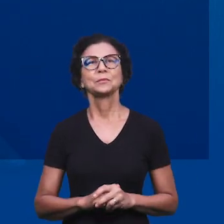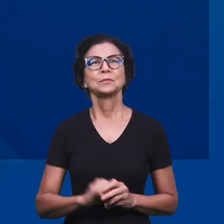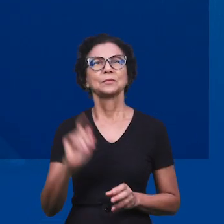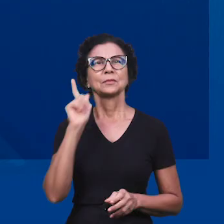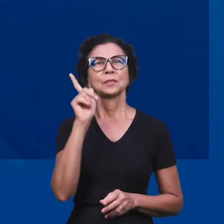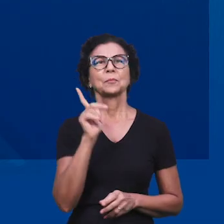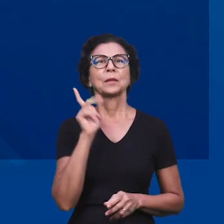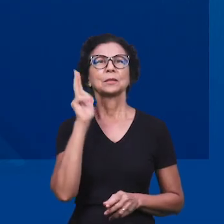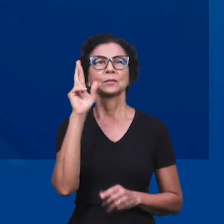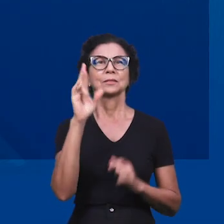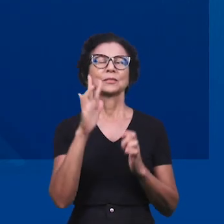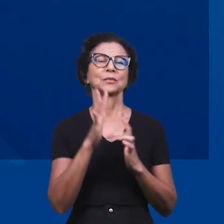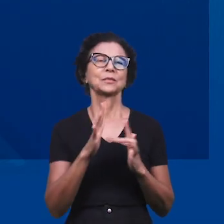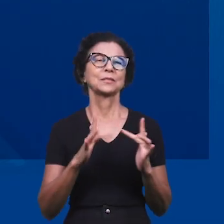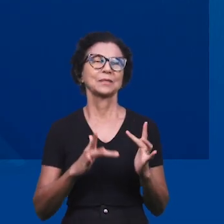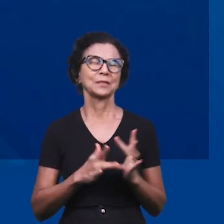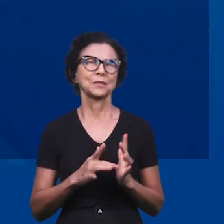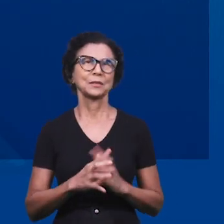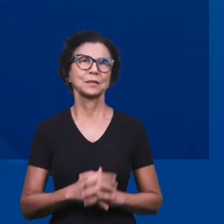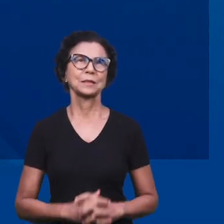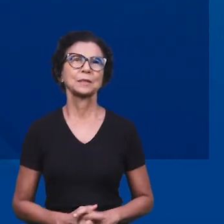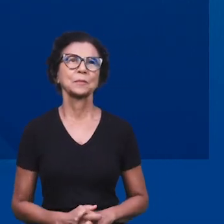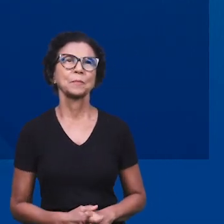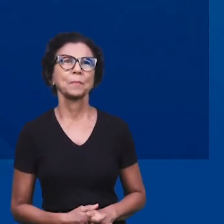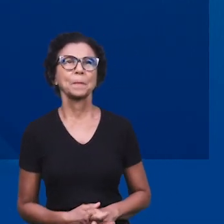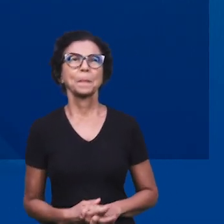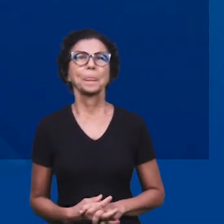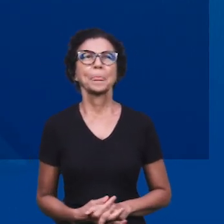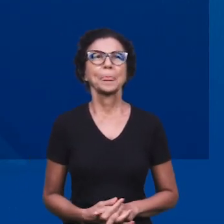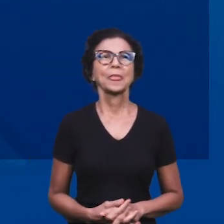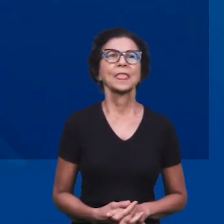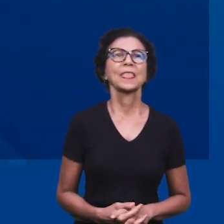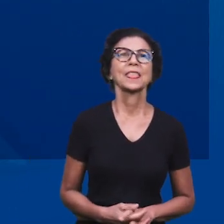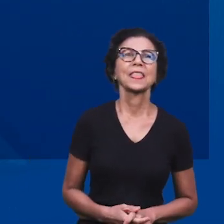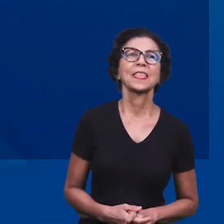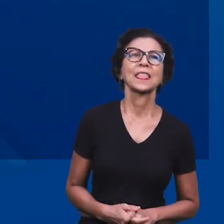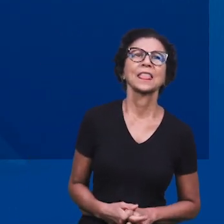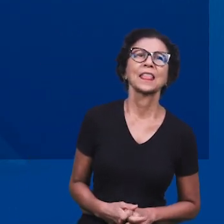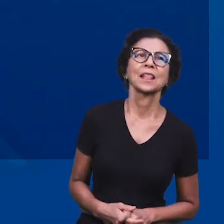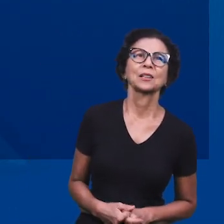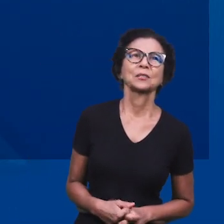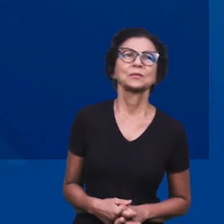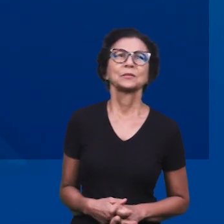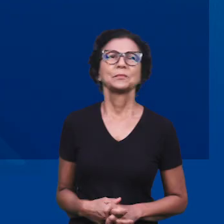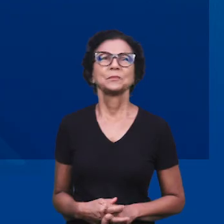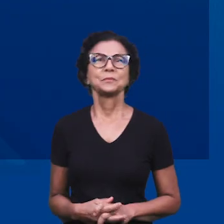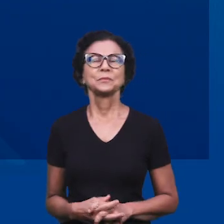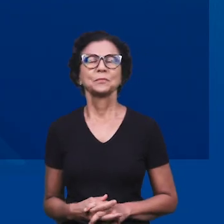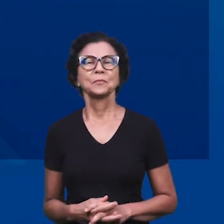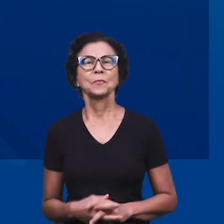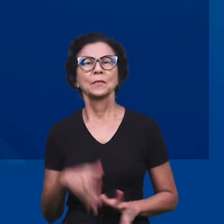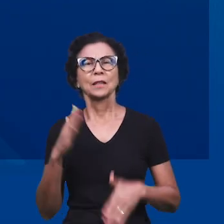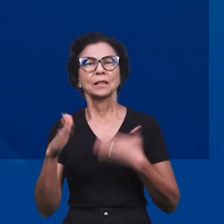Jesus. Débora, qual o verdadeiro motivo da alegria da nossa